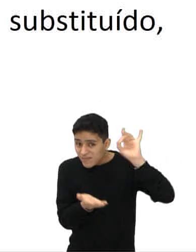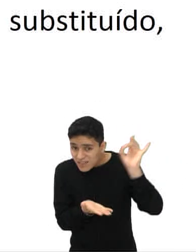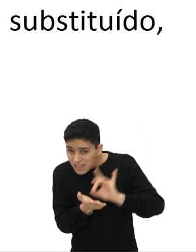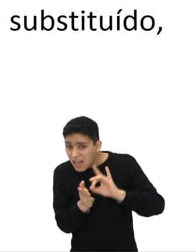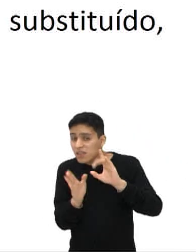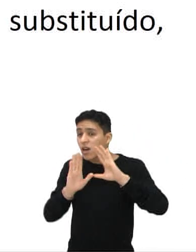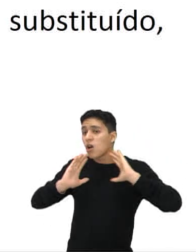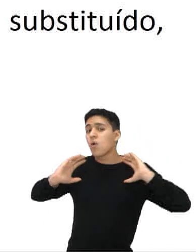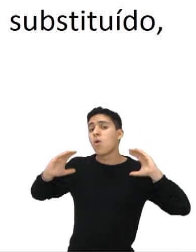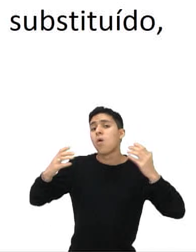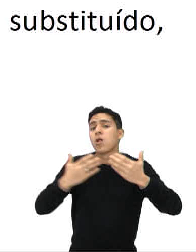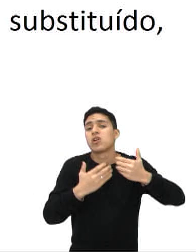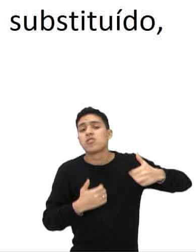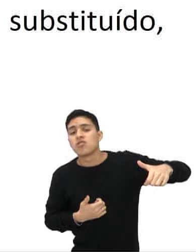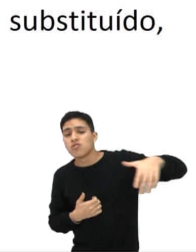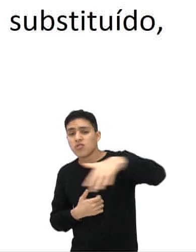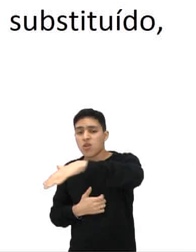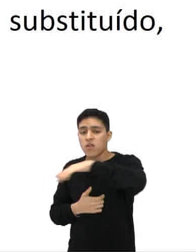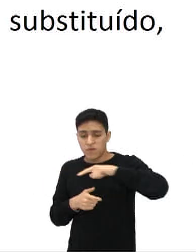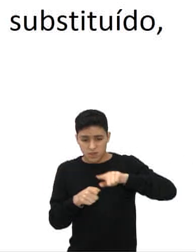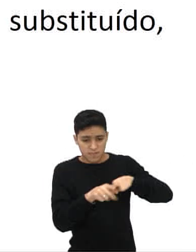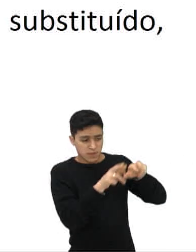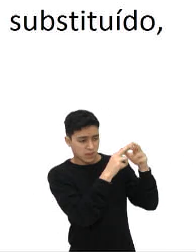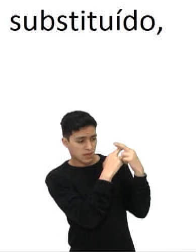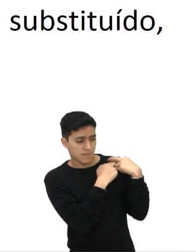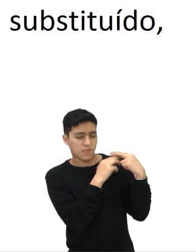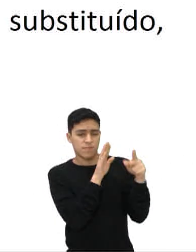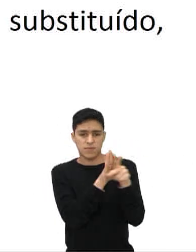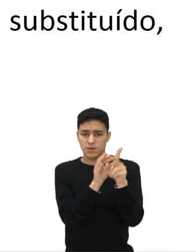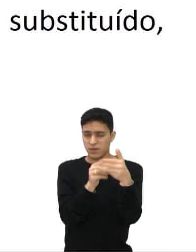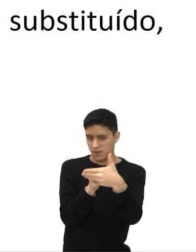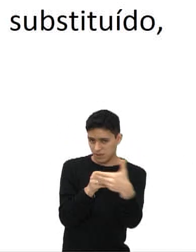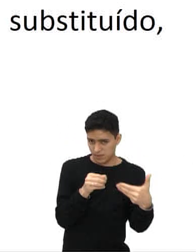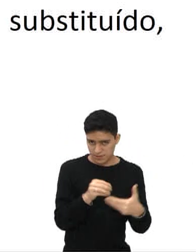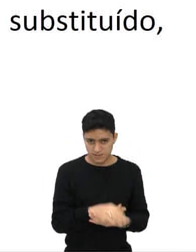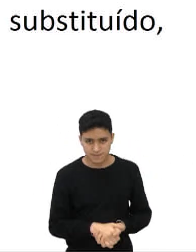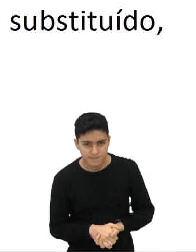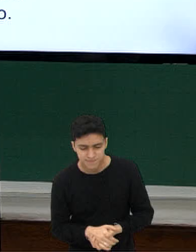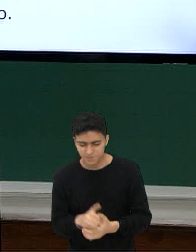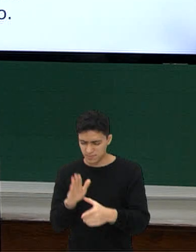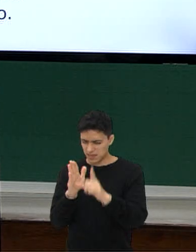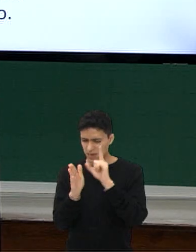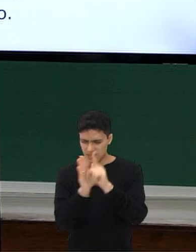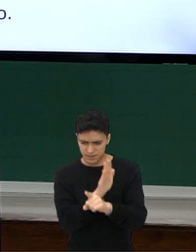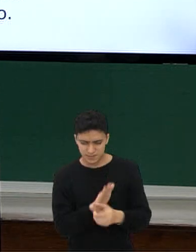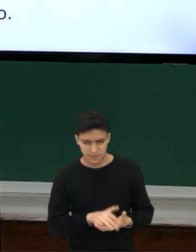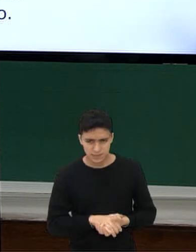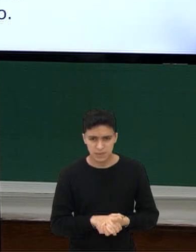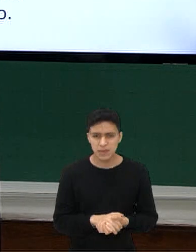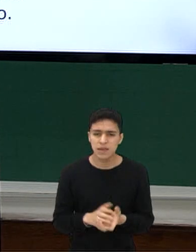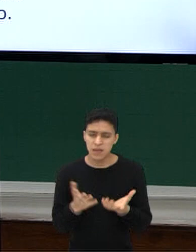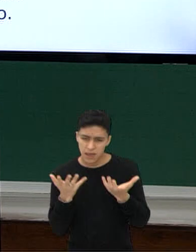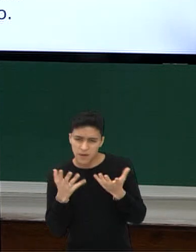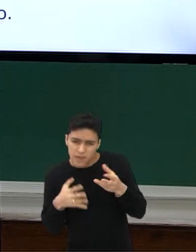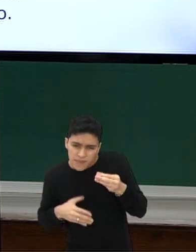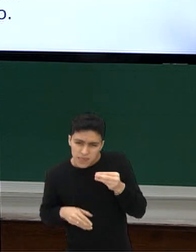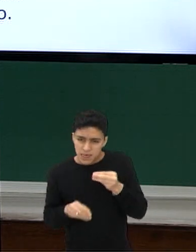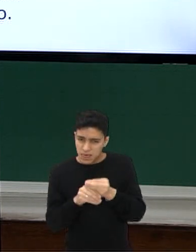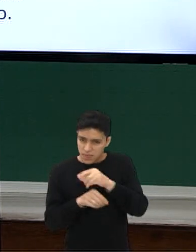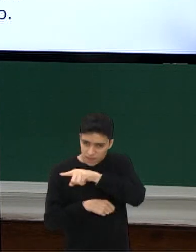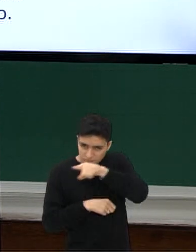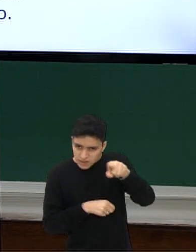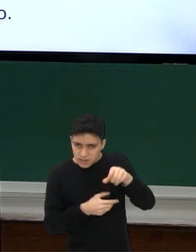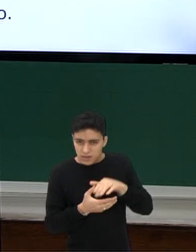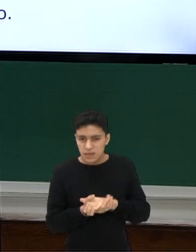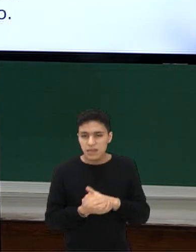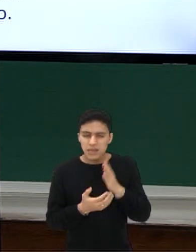são coletivos e estatais. Antes até de eu fazer a pergunta para você, eu quero falar uma coisa.